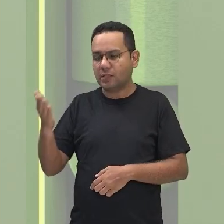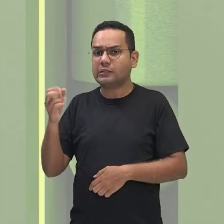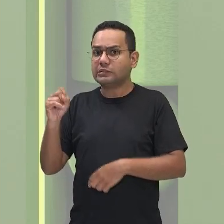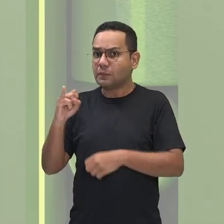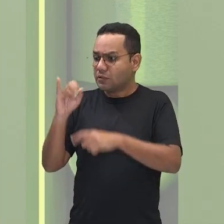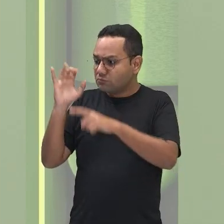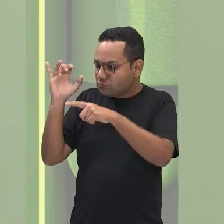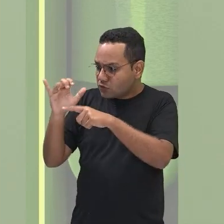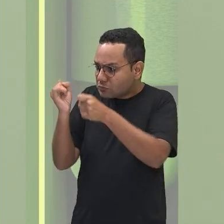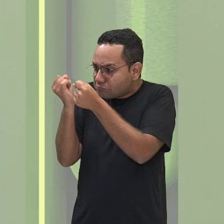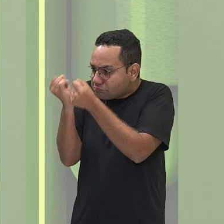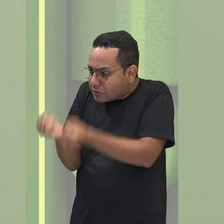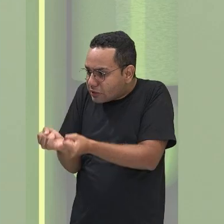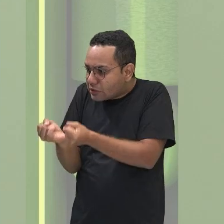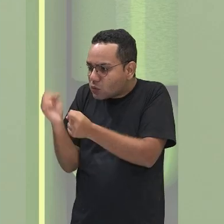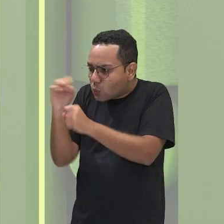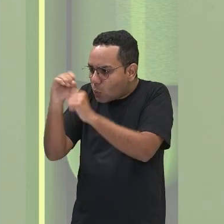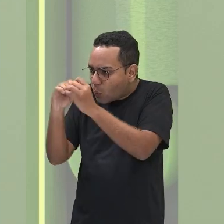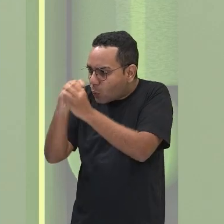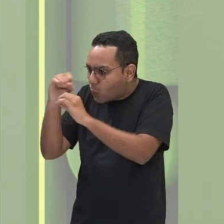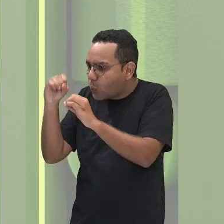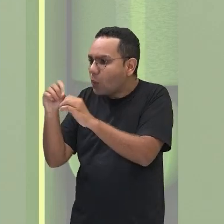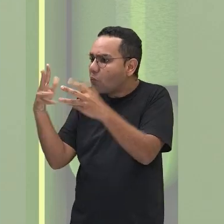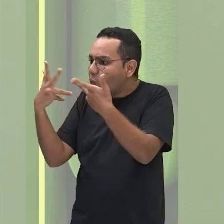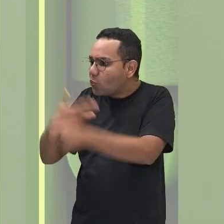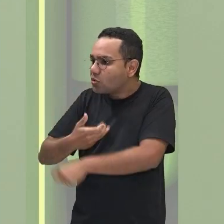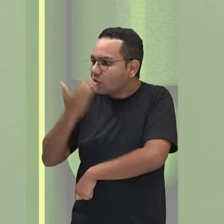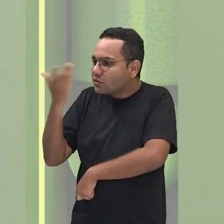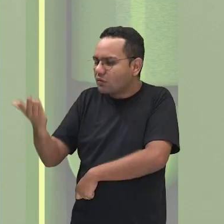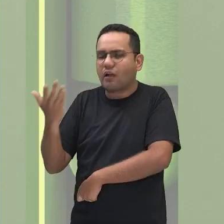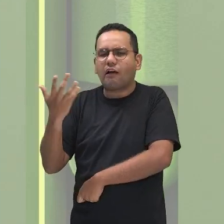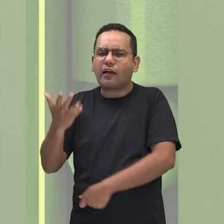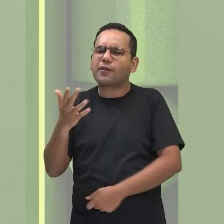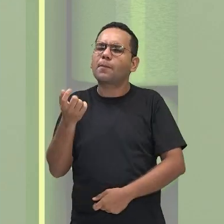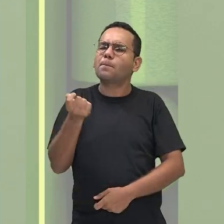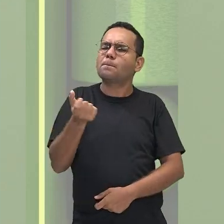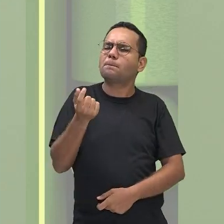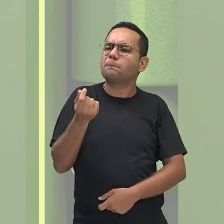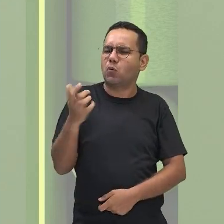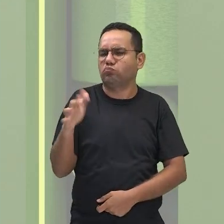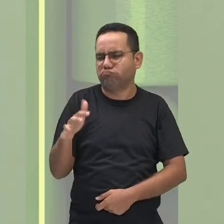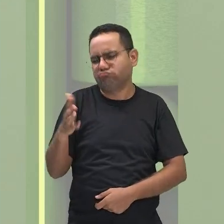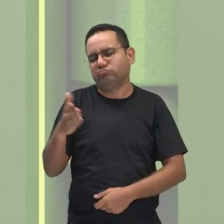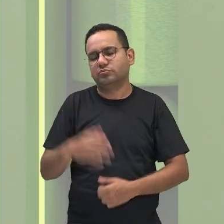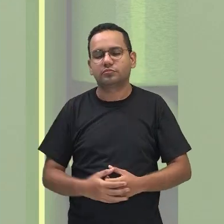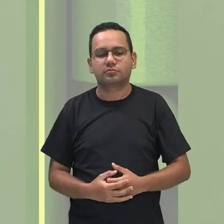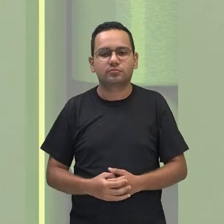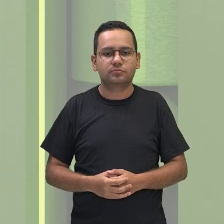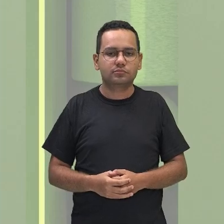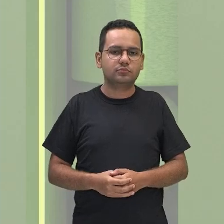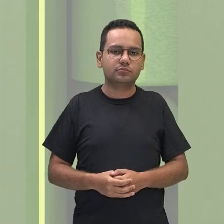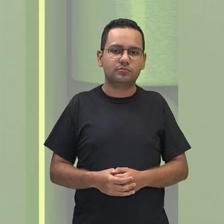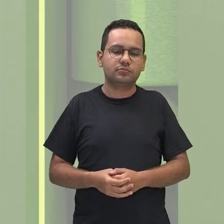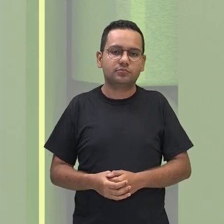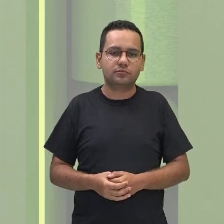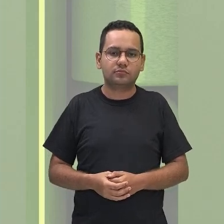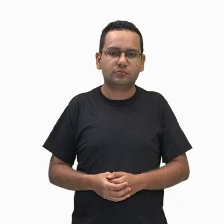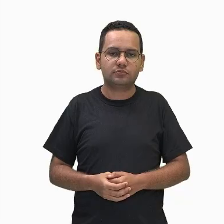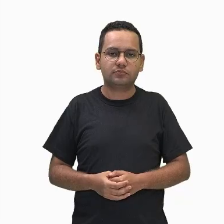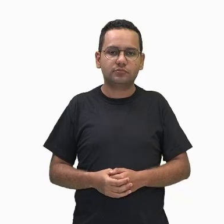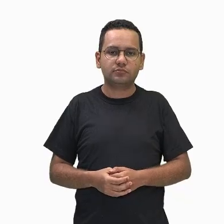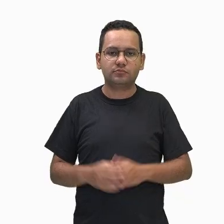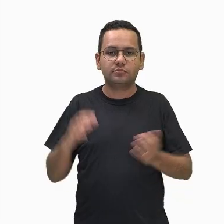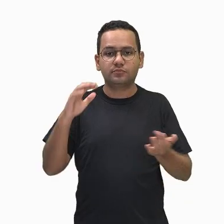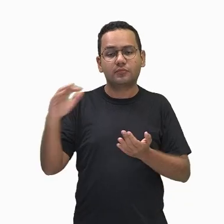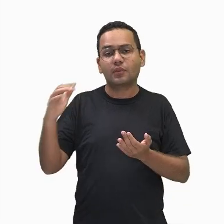e bonito também, a gente deve observar. Continuando a nossa aula sobre os tipos de matéria, a gente fala agora dos